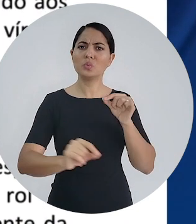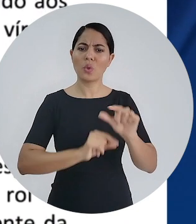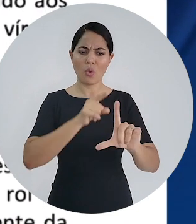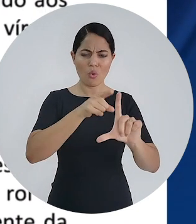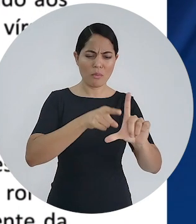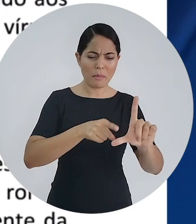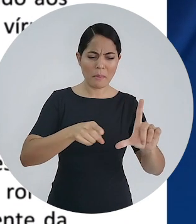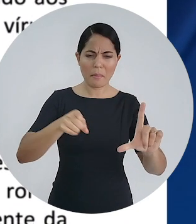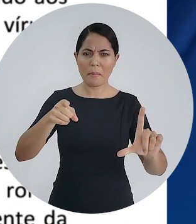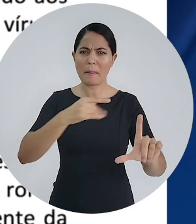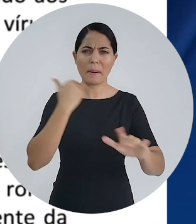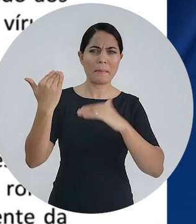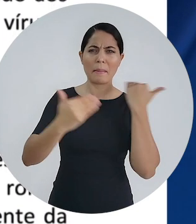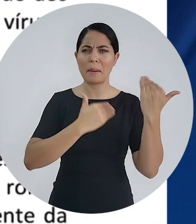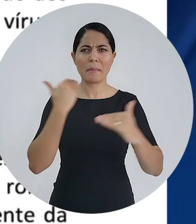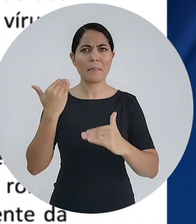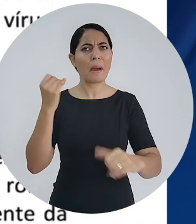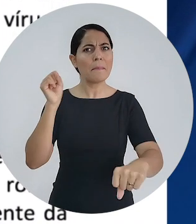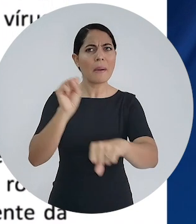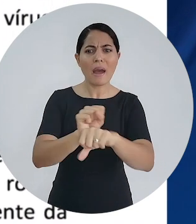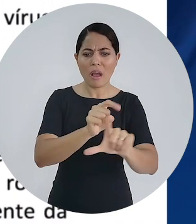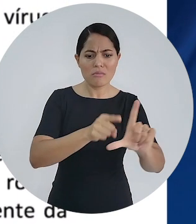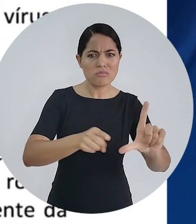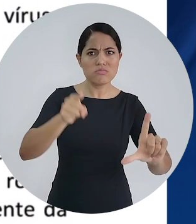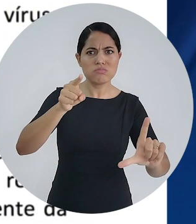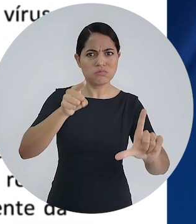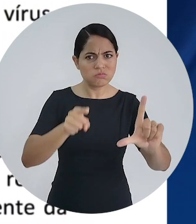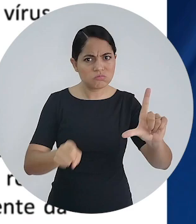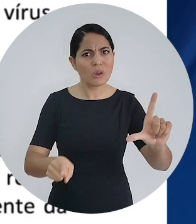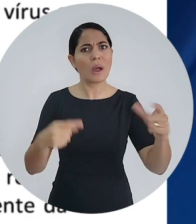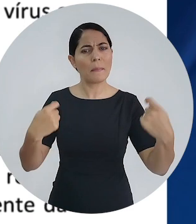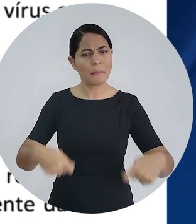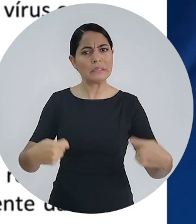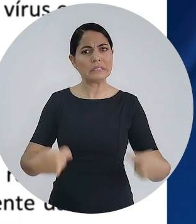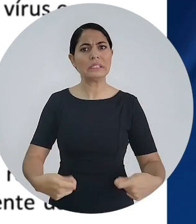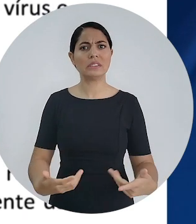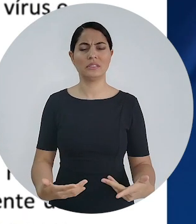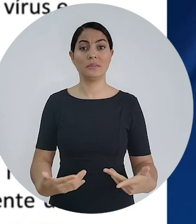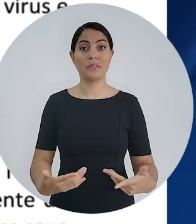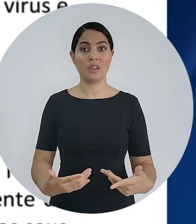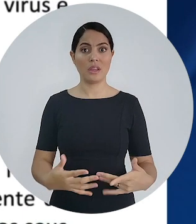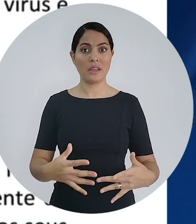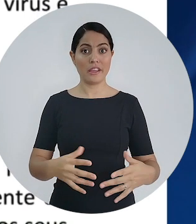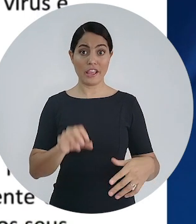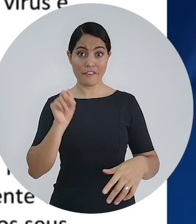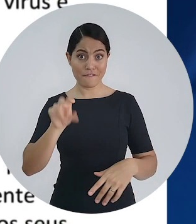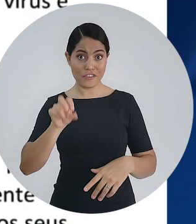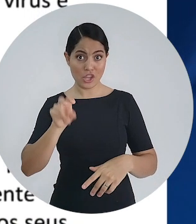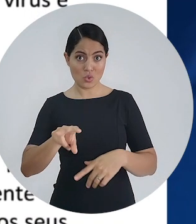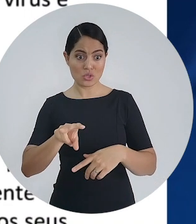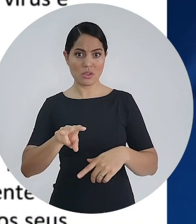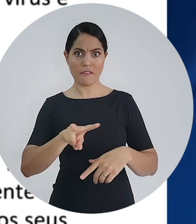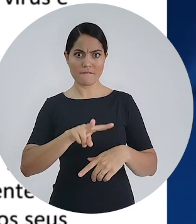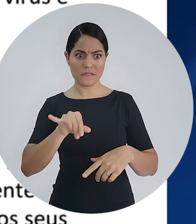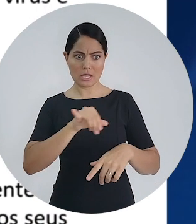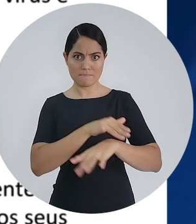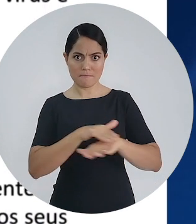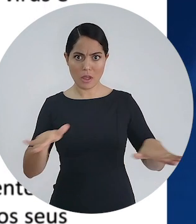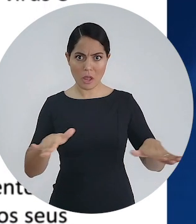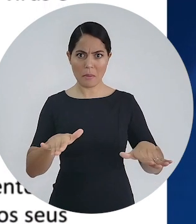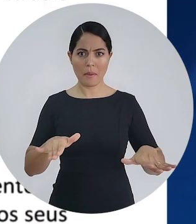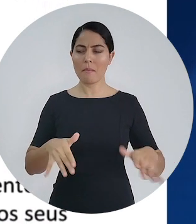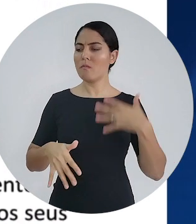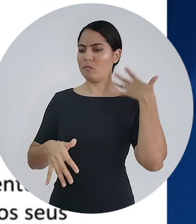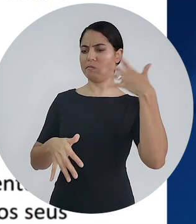morte e que a população brasileira necessita de vacina. Afirma ainda que o vírus não será dissipado com obscurantismo,